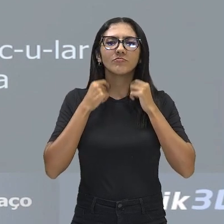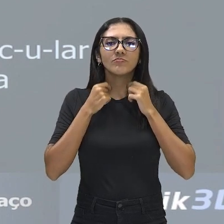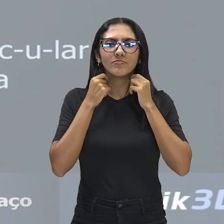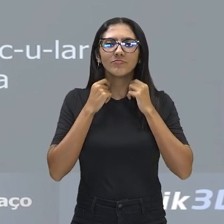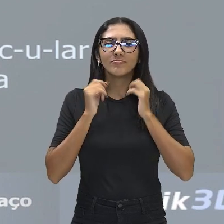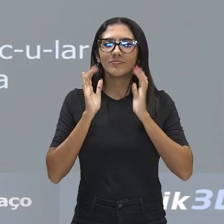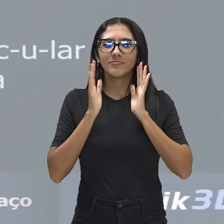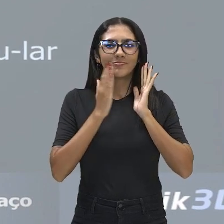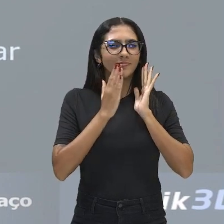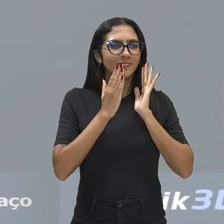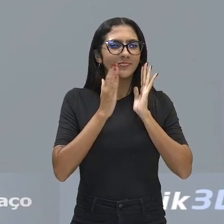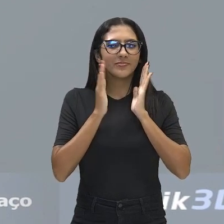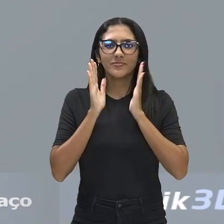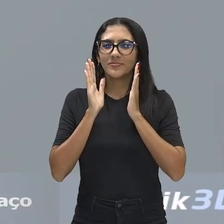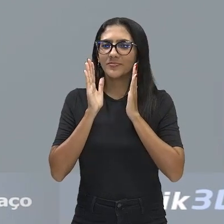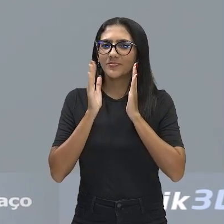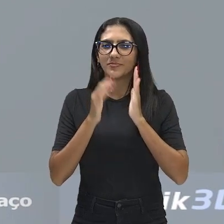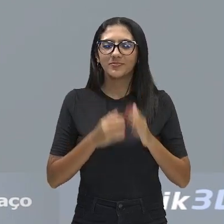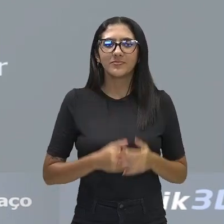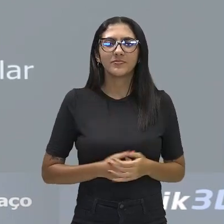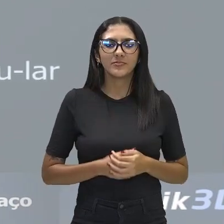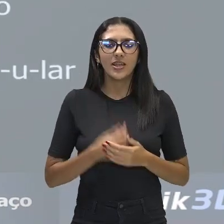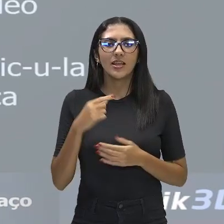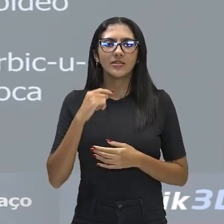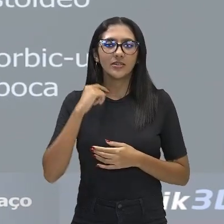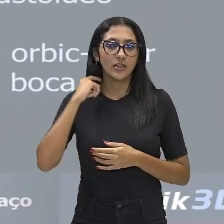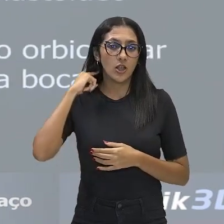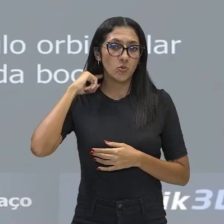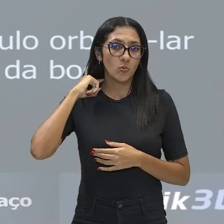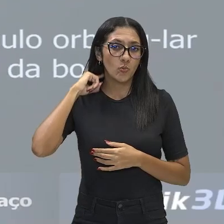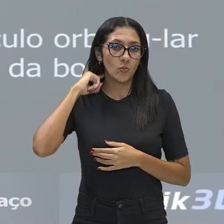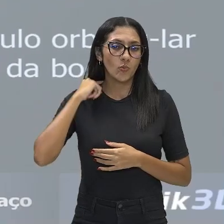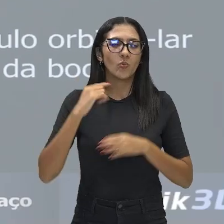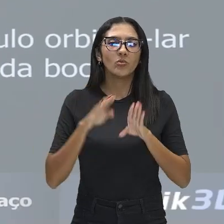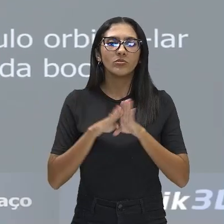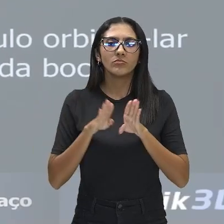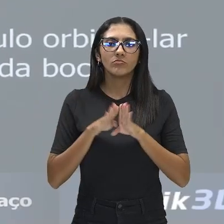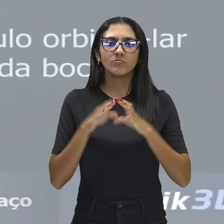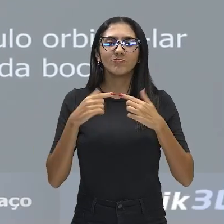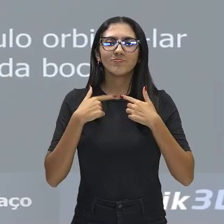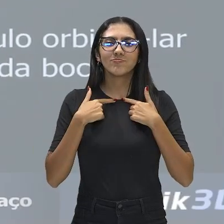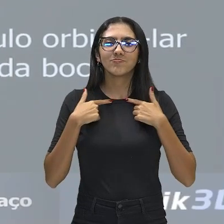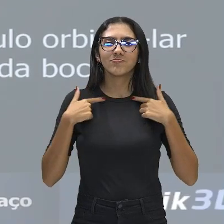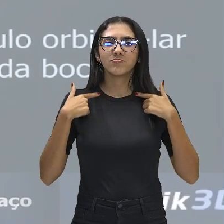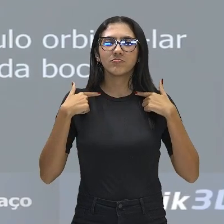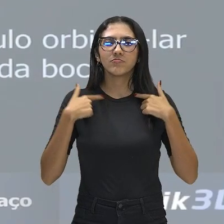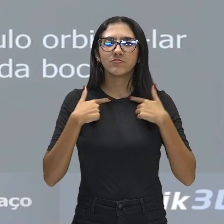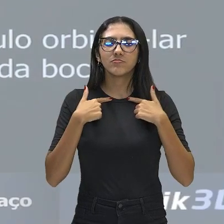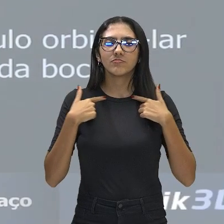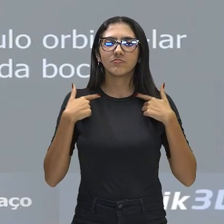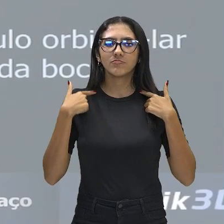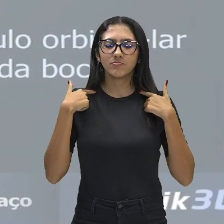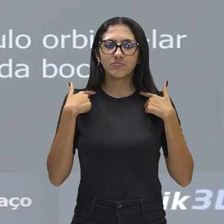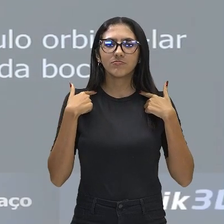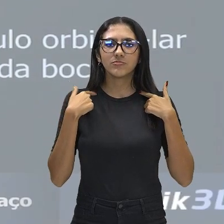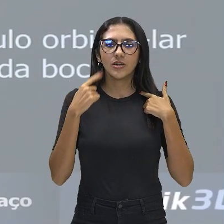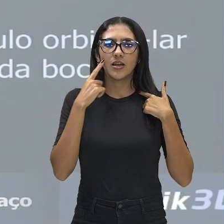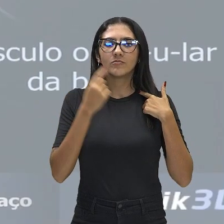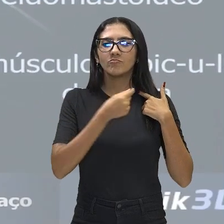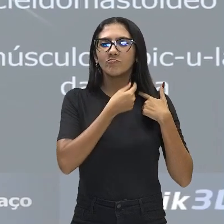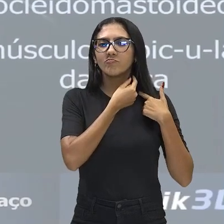cabeça. Ele está da sua nuca até a sua clavícula. Aqui, ó, esse é